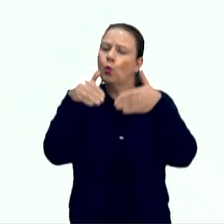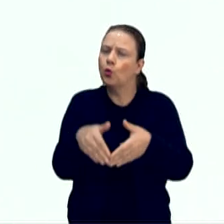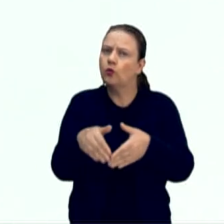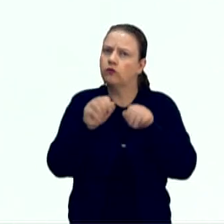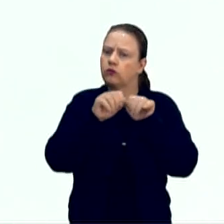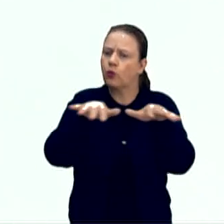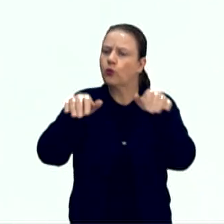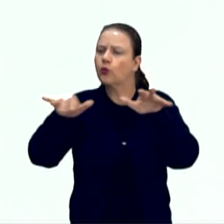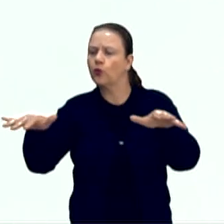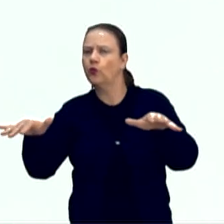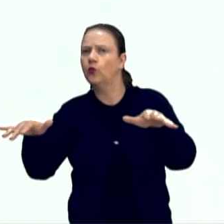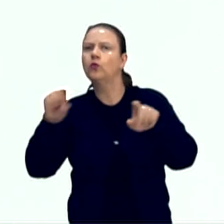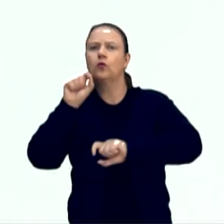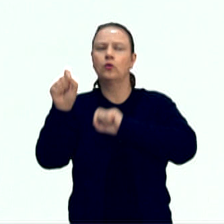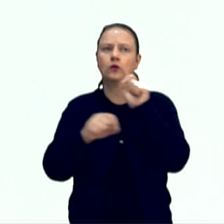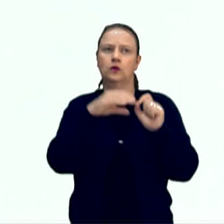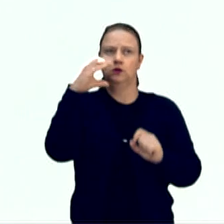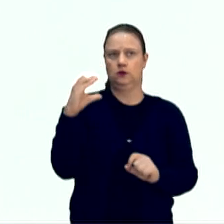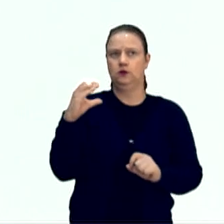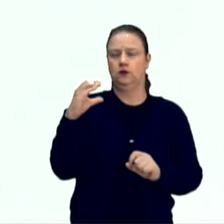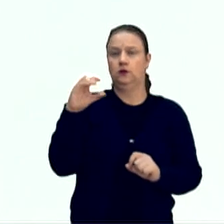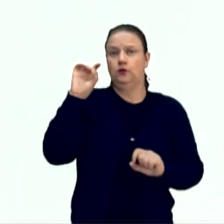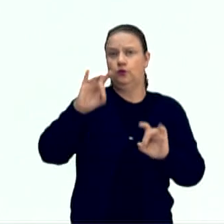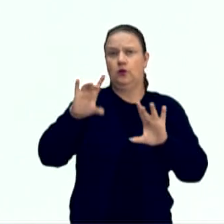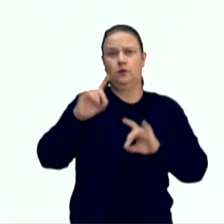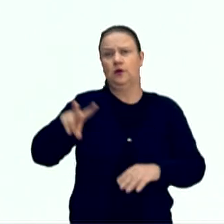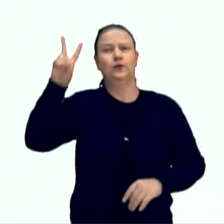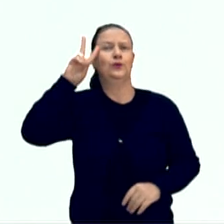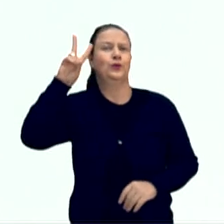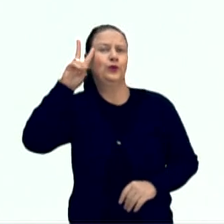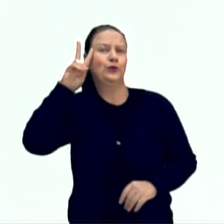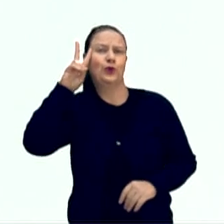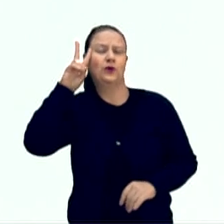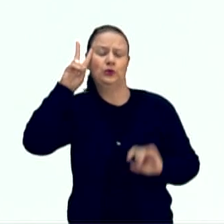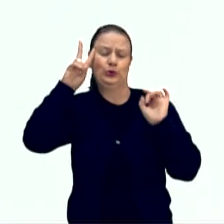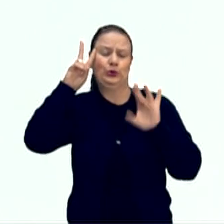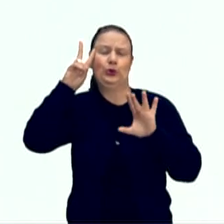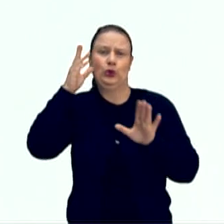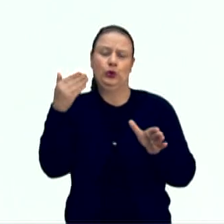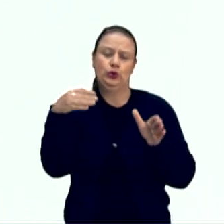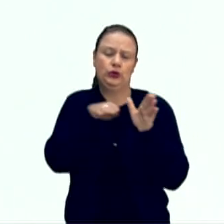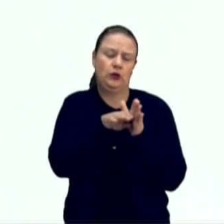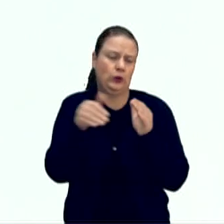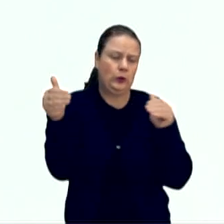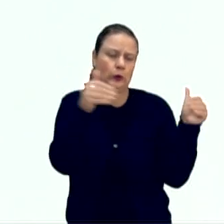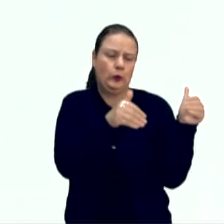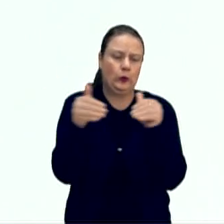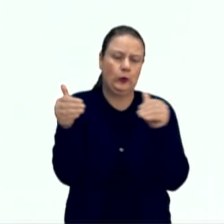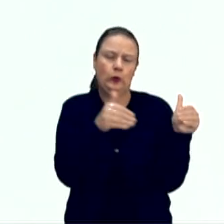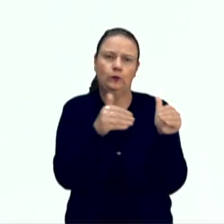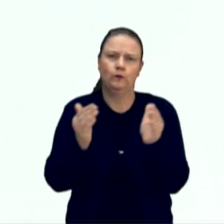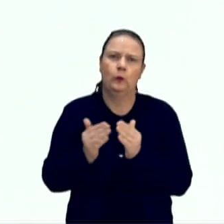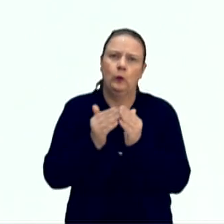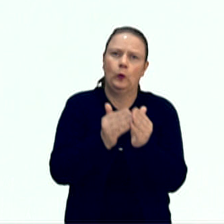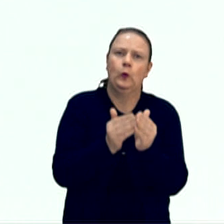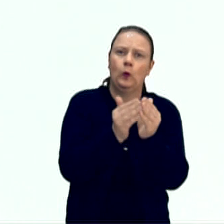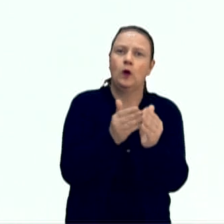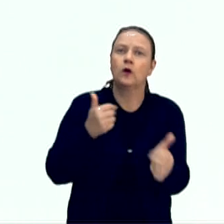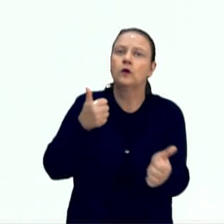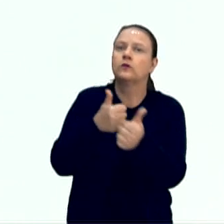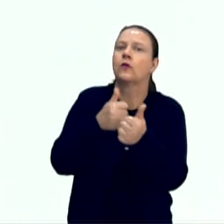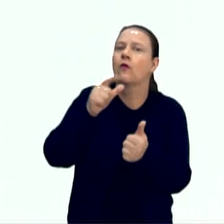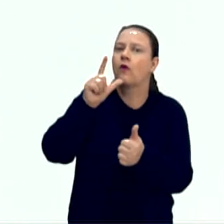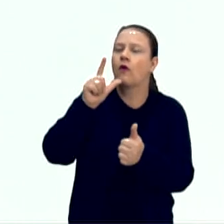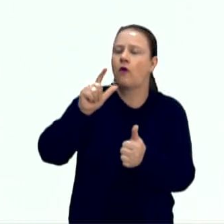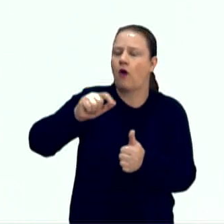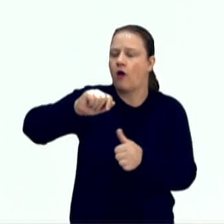populacional? Somente pelos fatores históricos, como a colonização, foi só a chegada dos imigrantes pela ali, costa leste que definiu